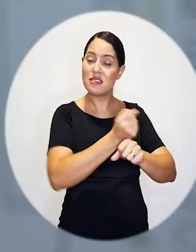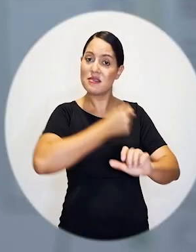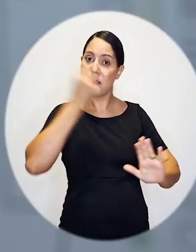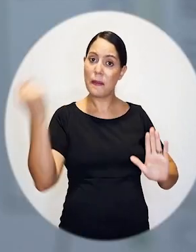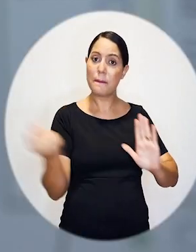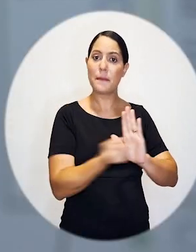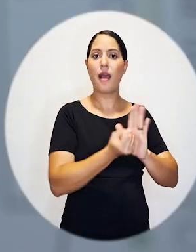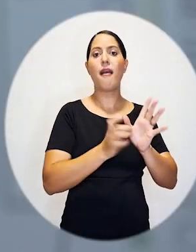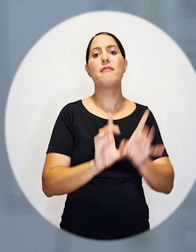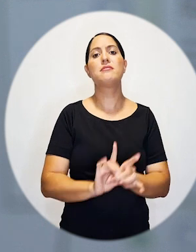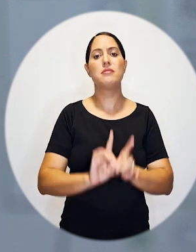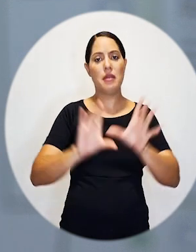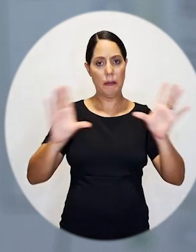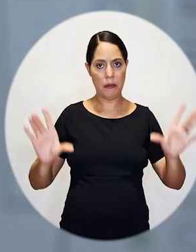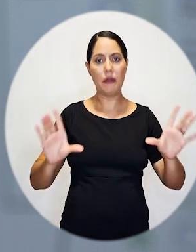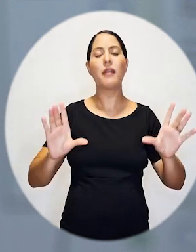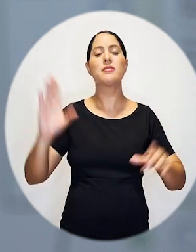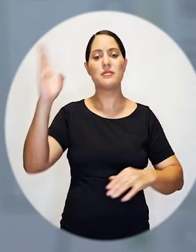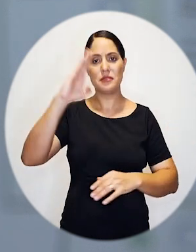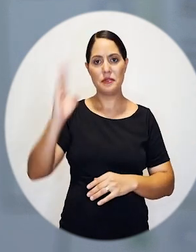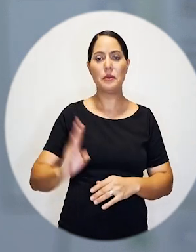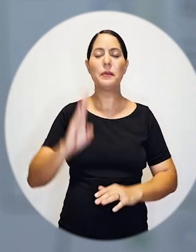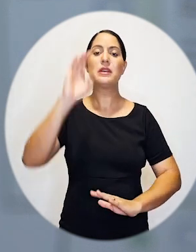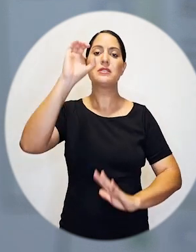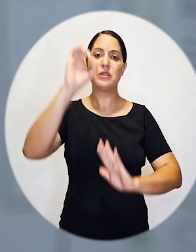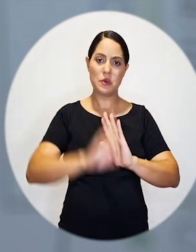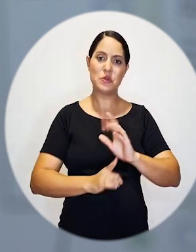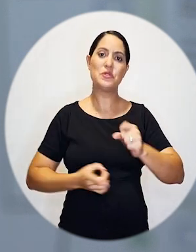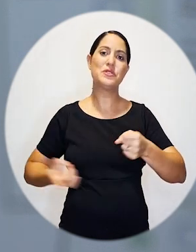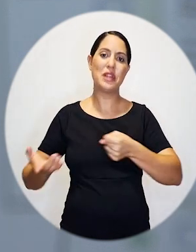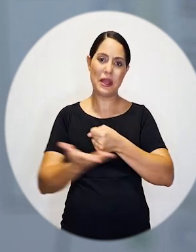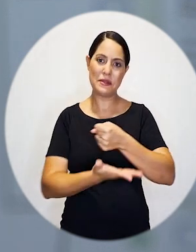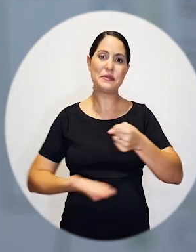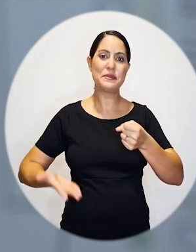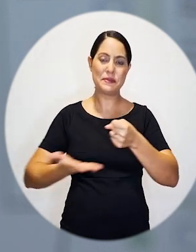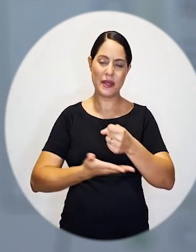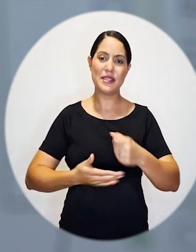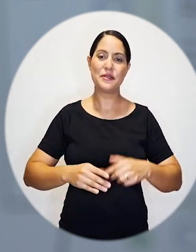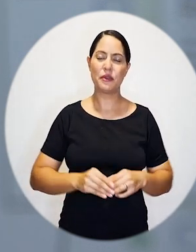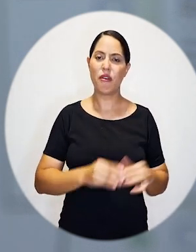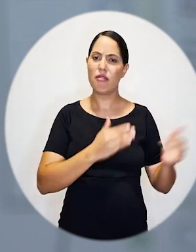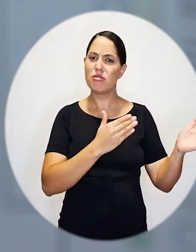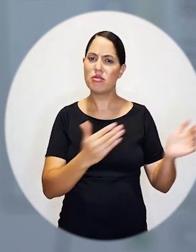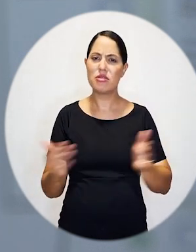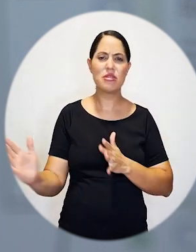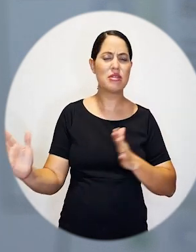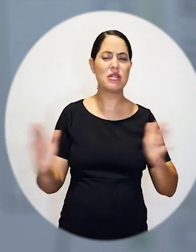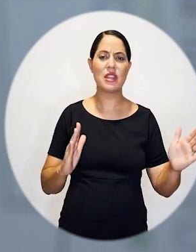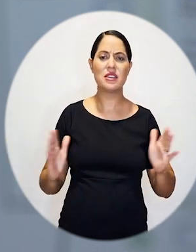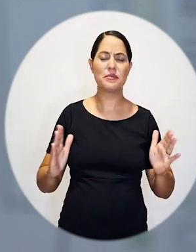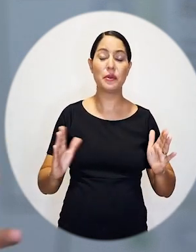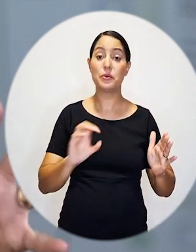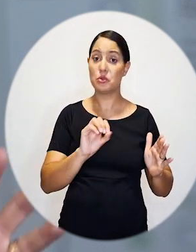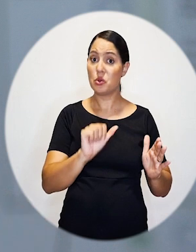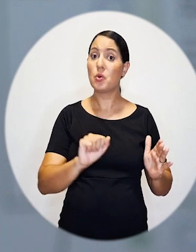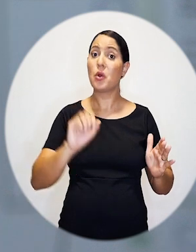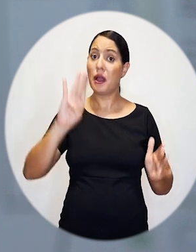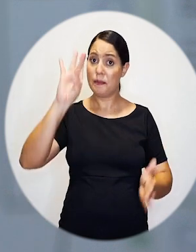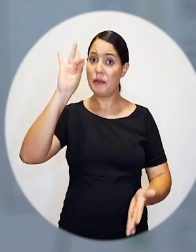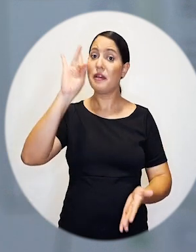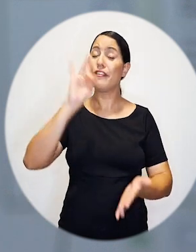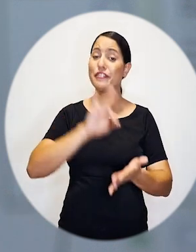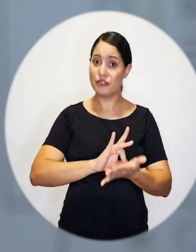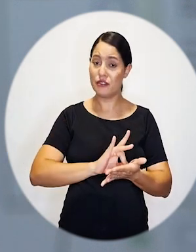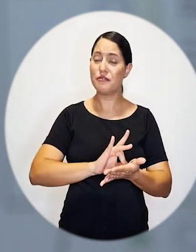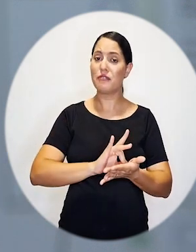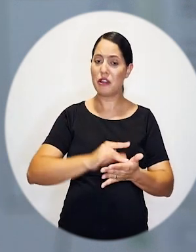celebra 36 anos como alicerce da democracia brasileira e da proteção dos direitos fundamentais. Ao longo desse